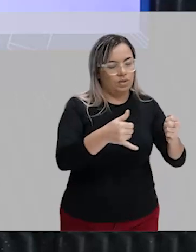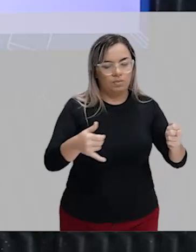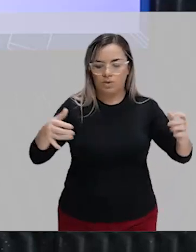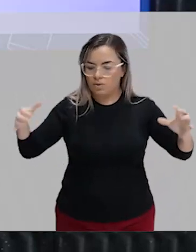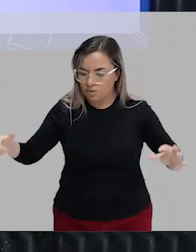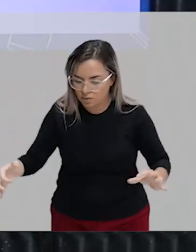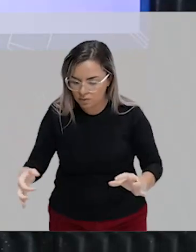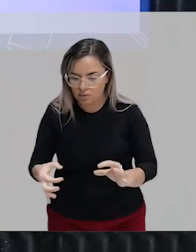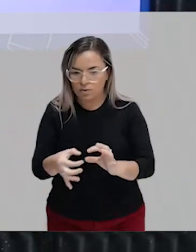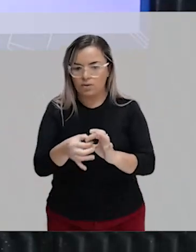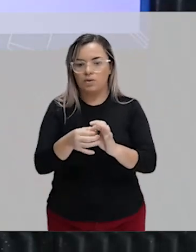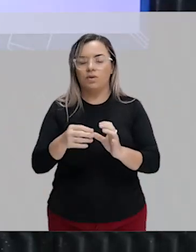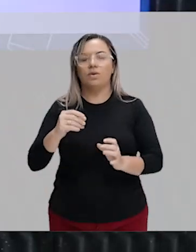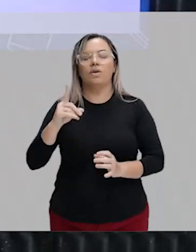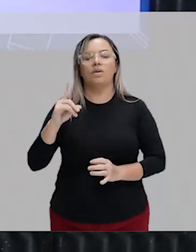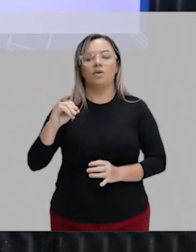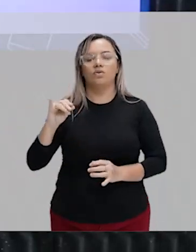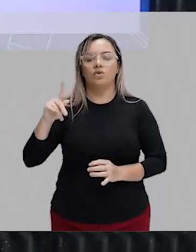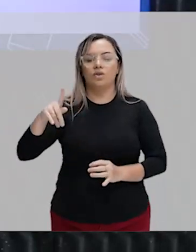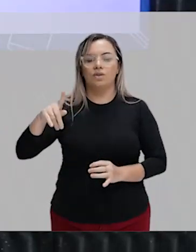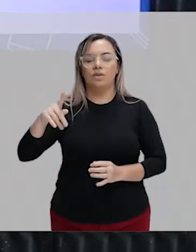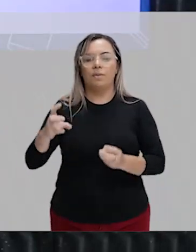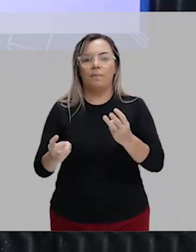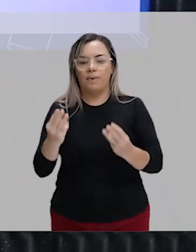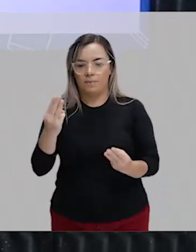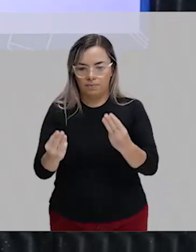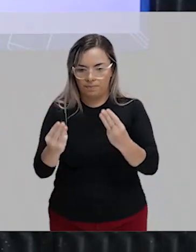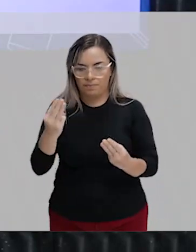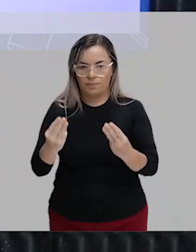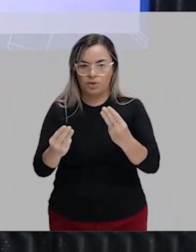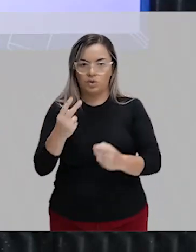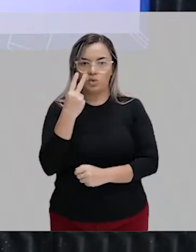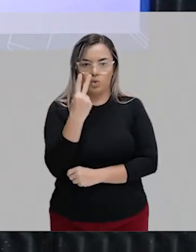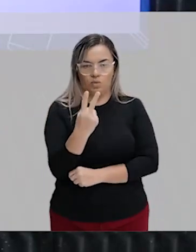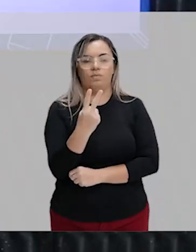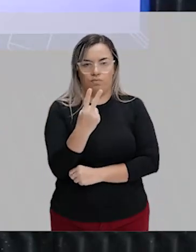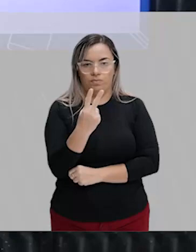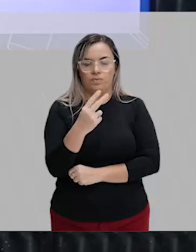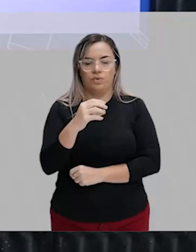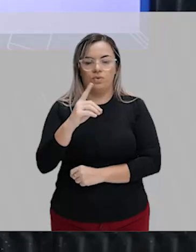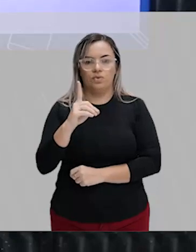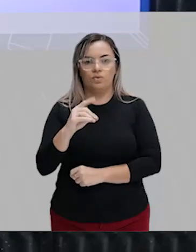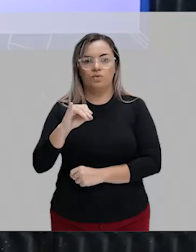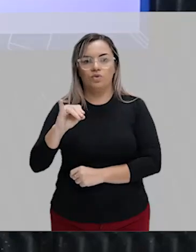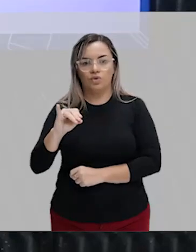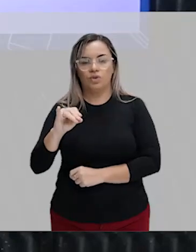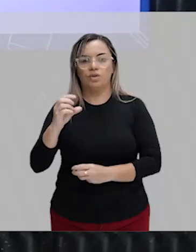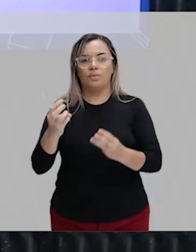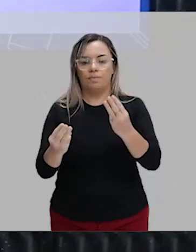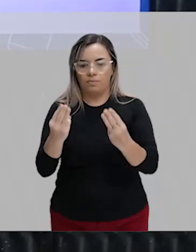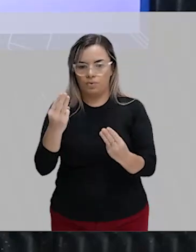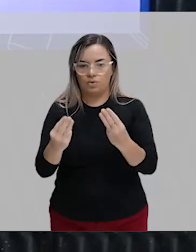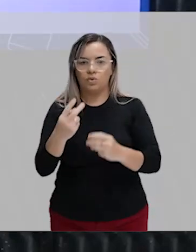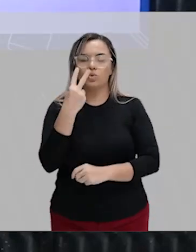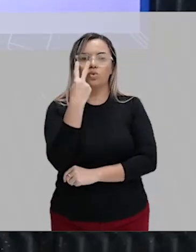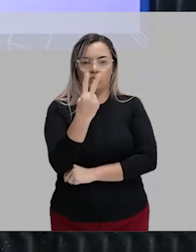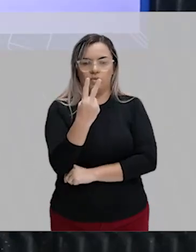entre si, aí eu tenho um dipeptídeo, né? Esse di quer dizer 2. porque aí eu tenho